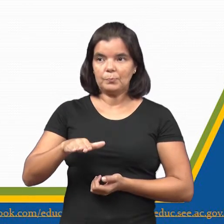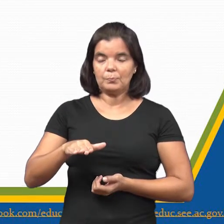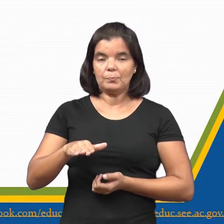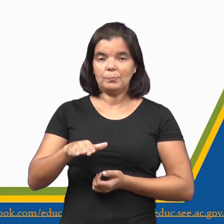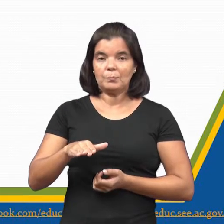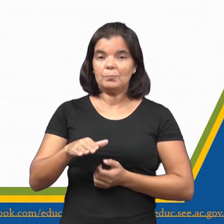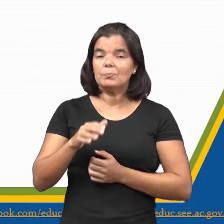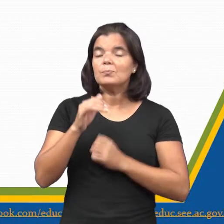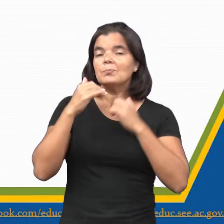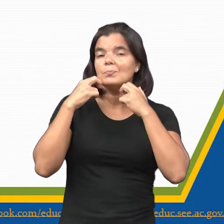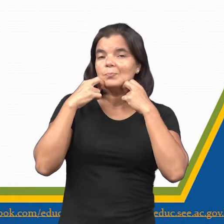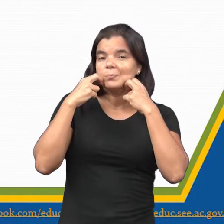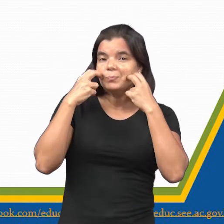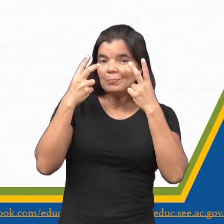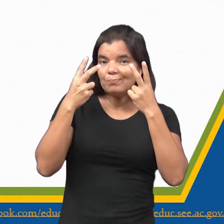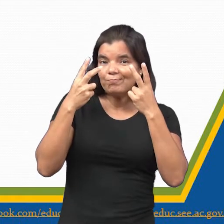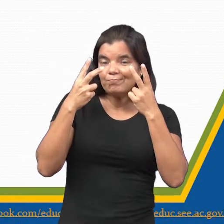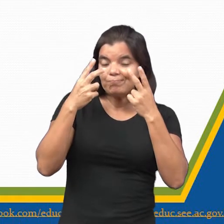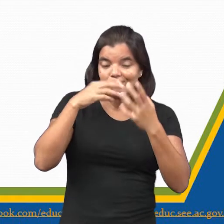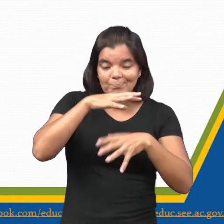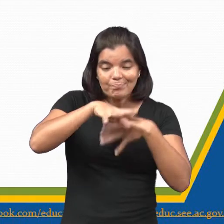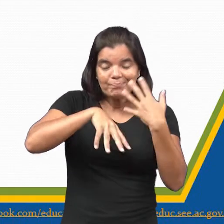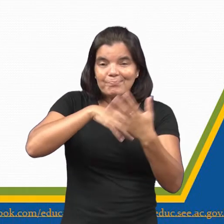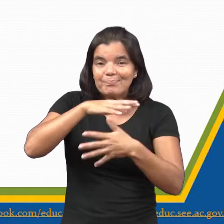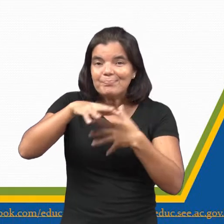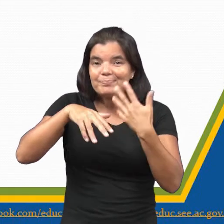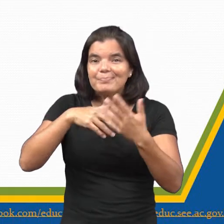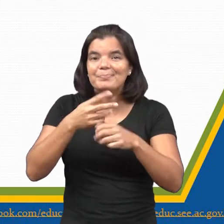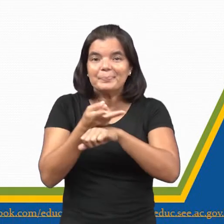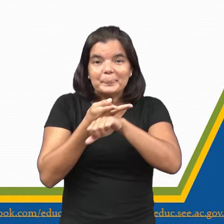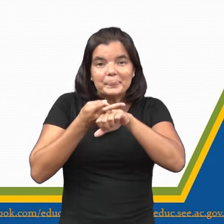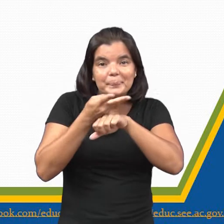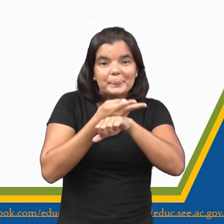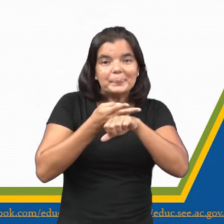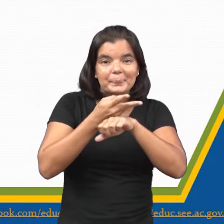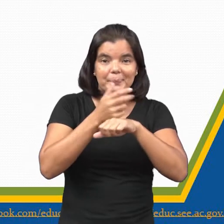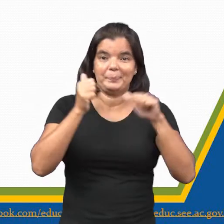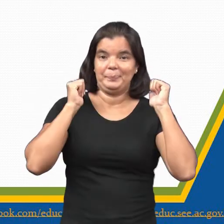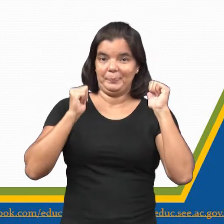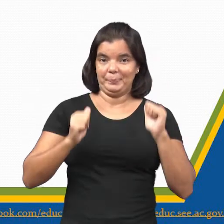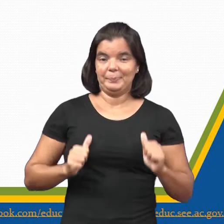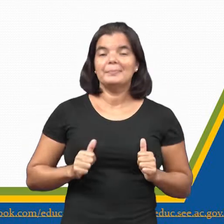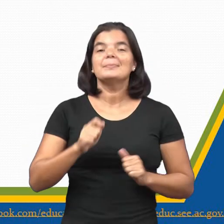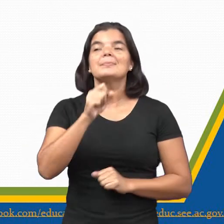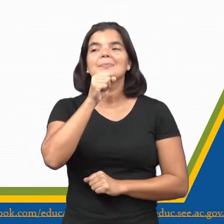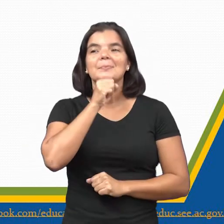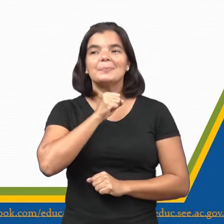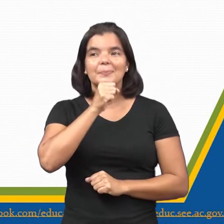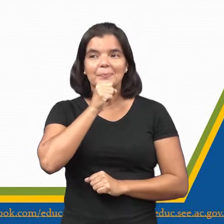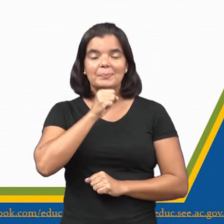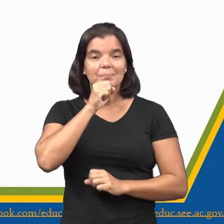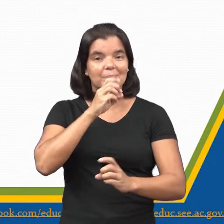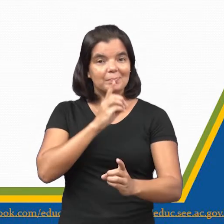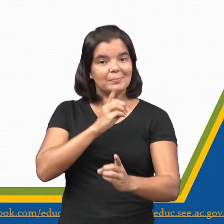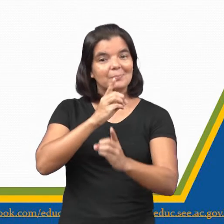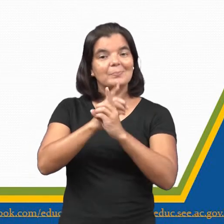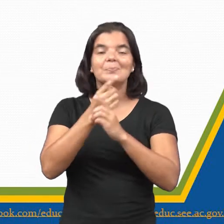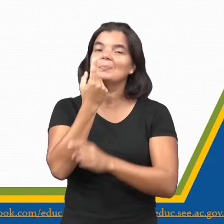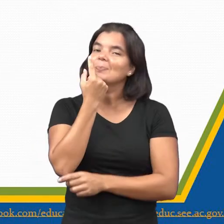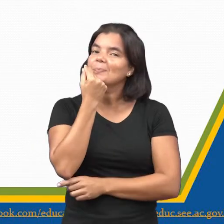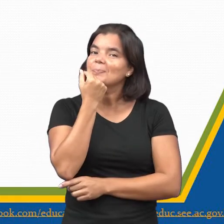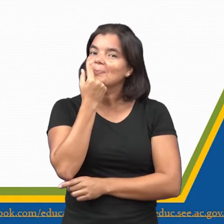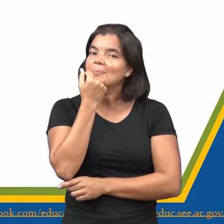garoto tímido e atrapalhado mexia em sua mochila velha quando encontrou seu